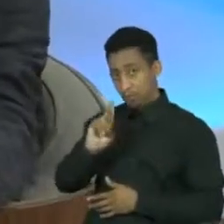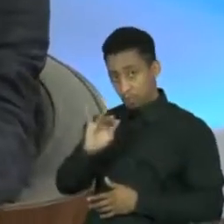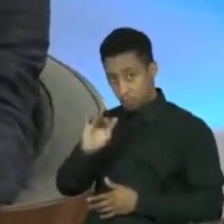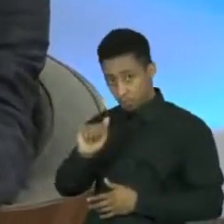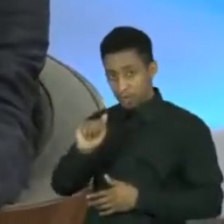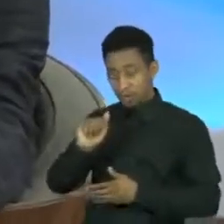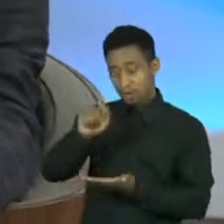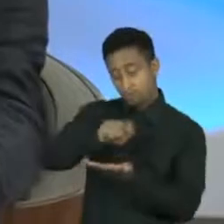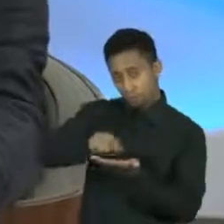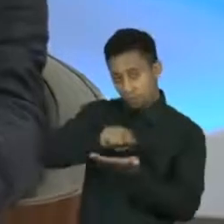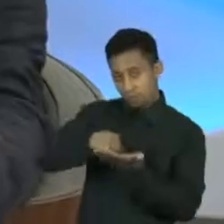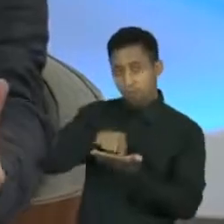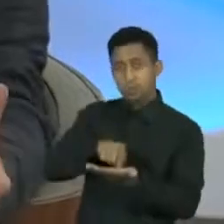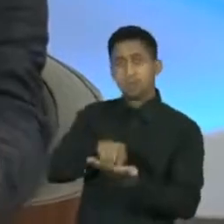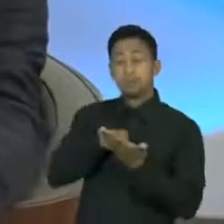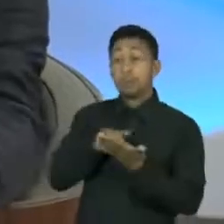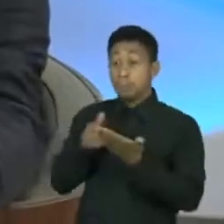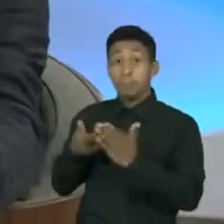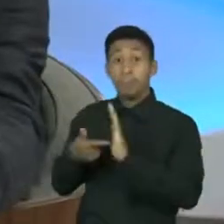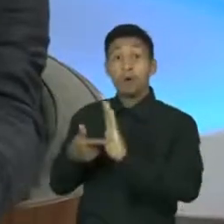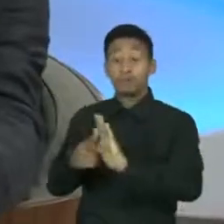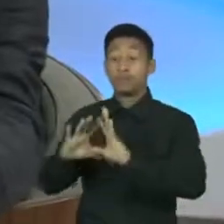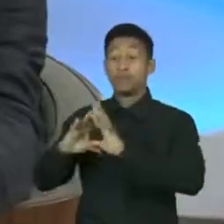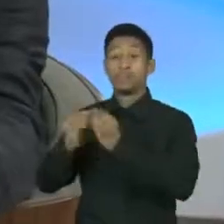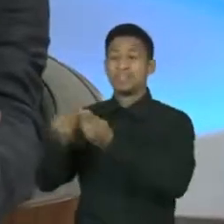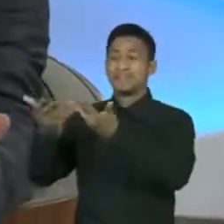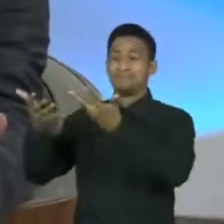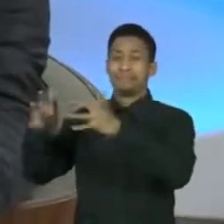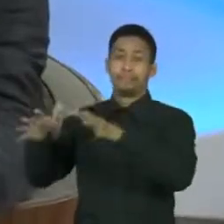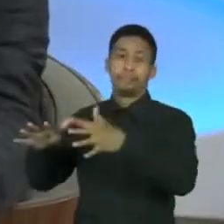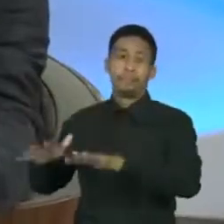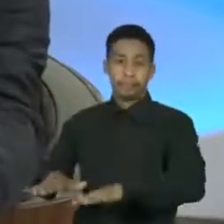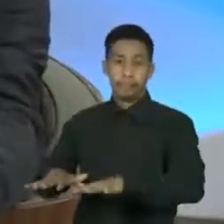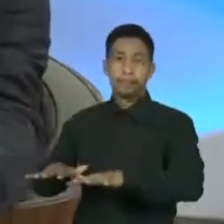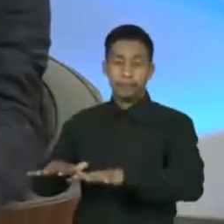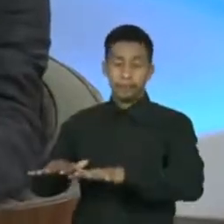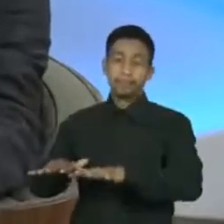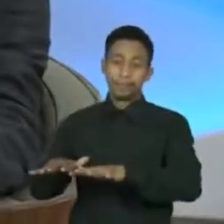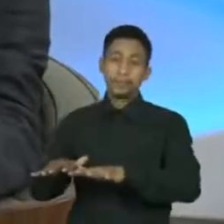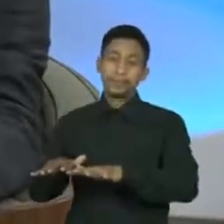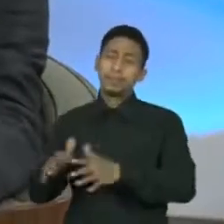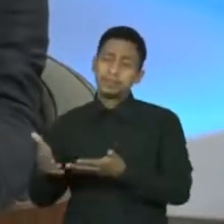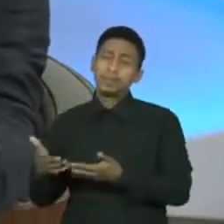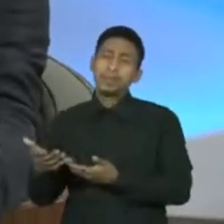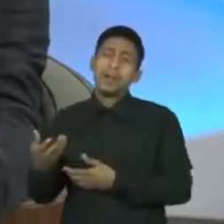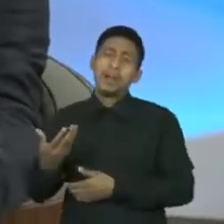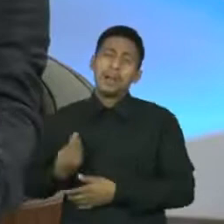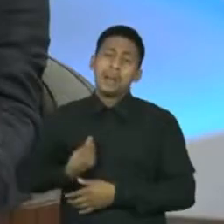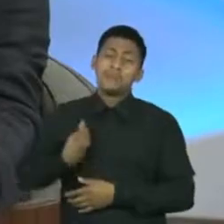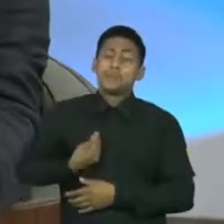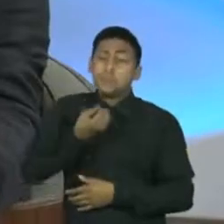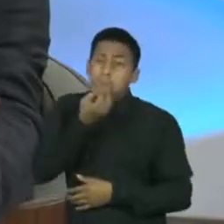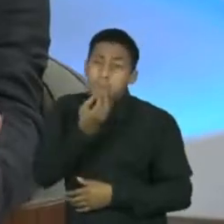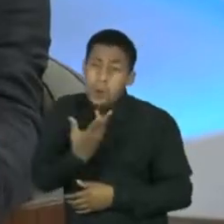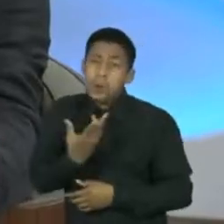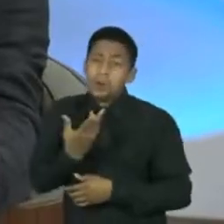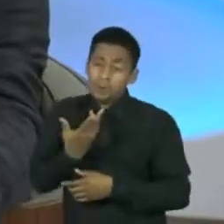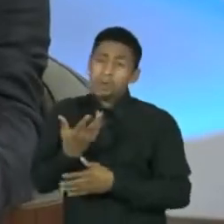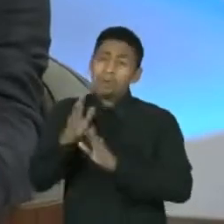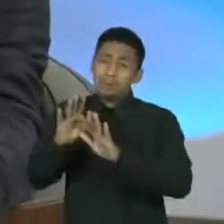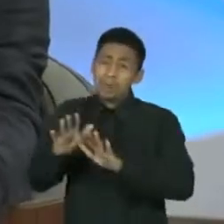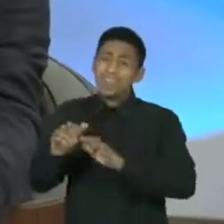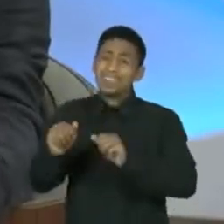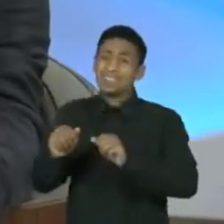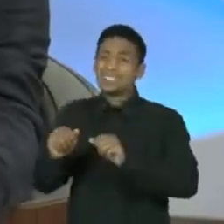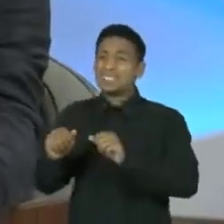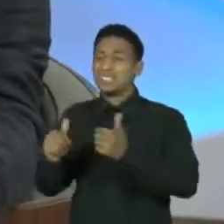retrato de uma família e ruína né e uma família classe média que tem uma vida no campo mas que se arruína pela